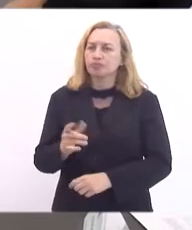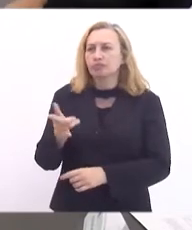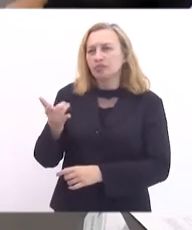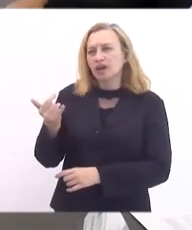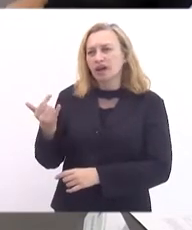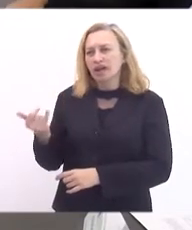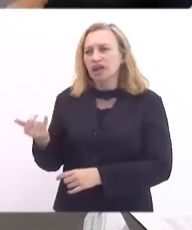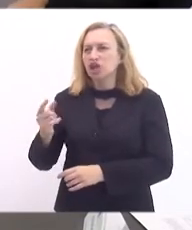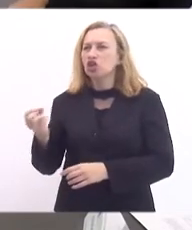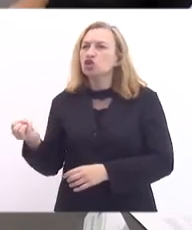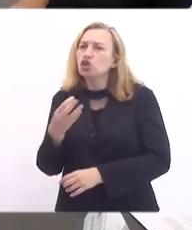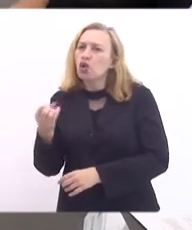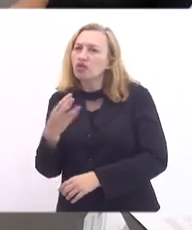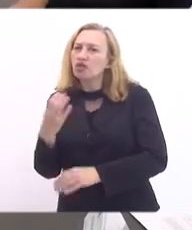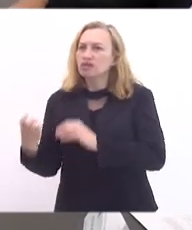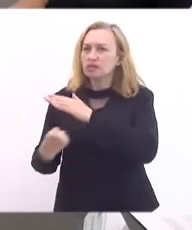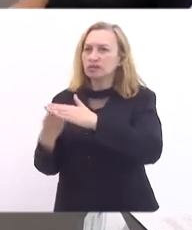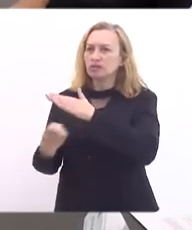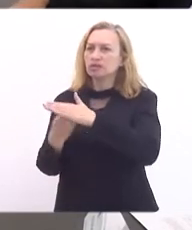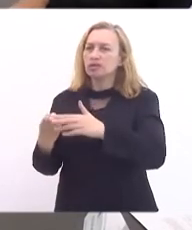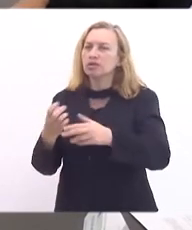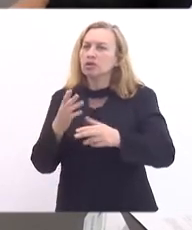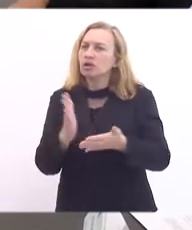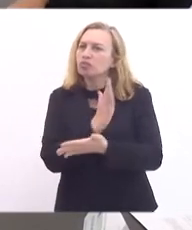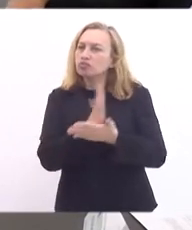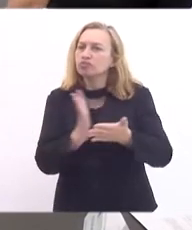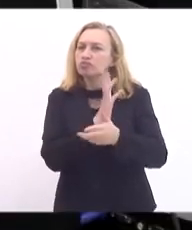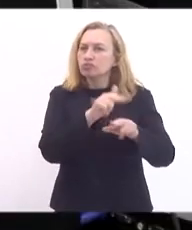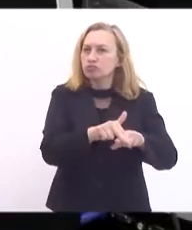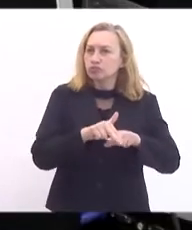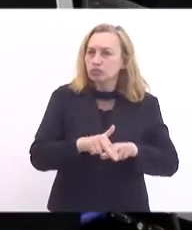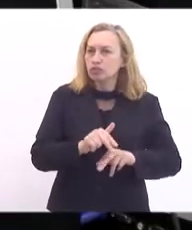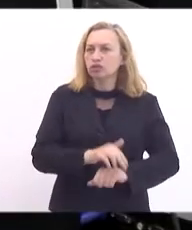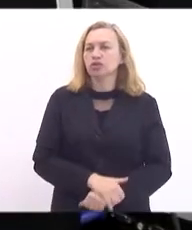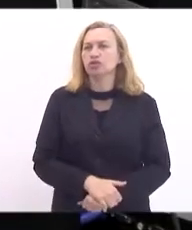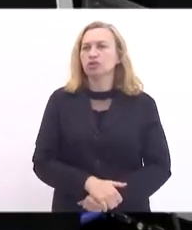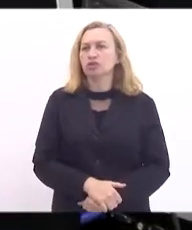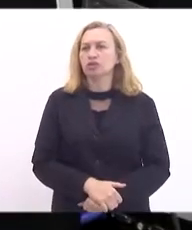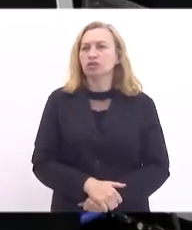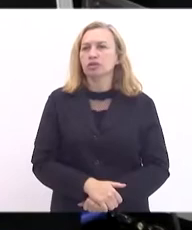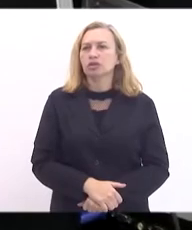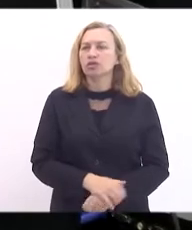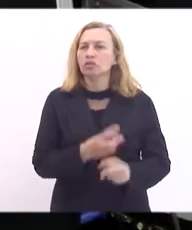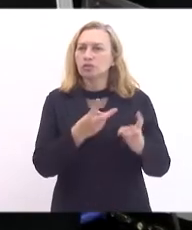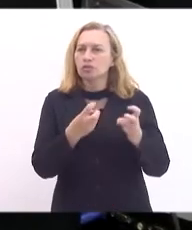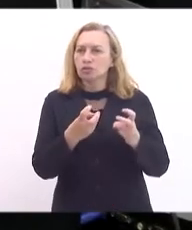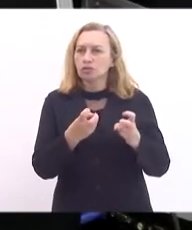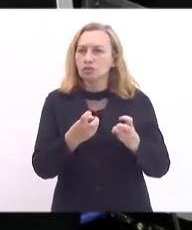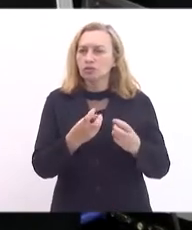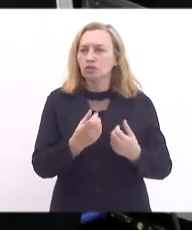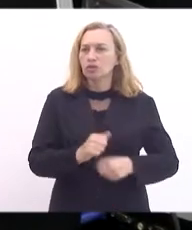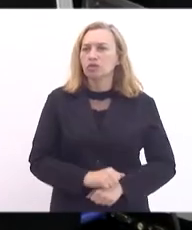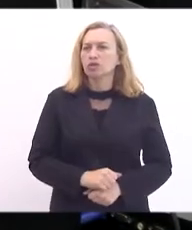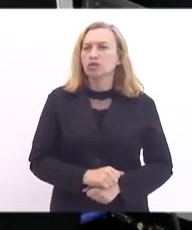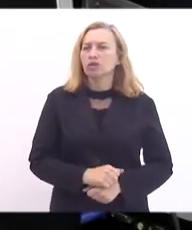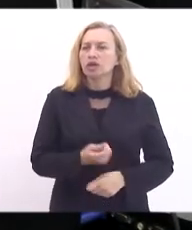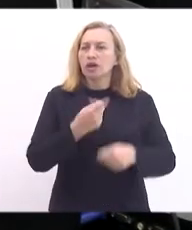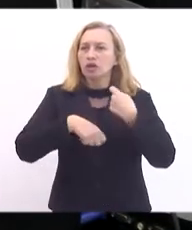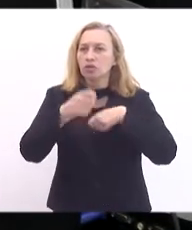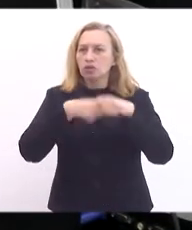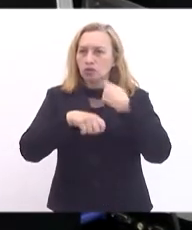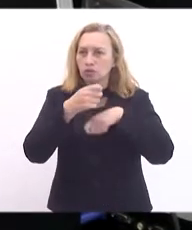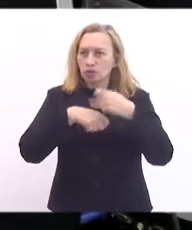empresas por alguns fatores Entre esses fatores a gente do estou aqui é a recuperação da economia do Rio